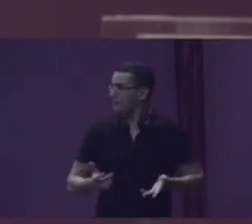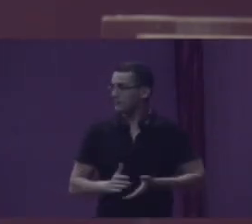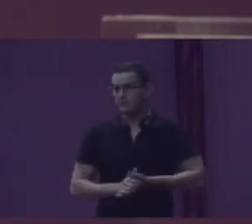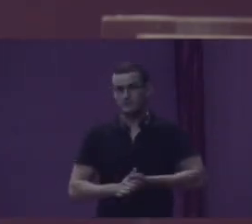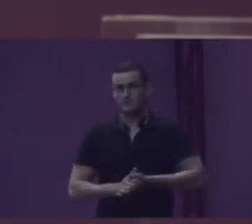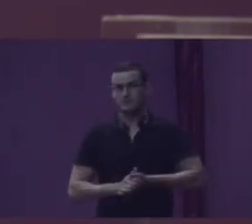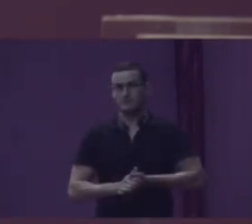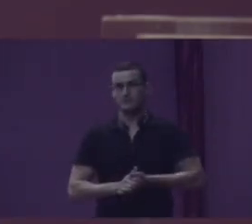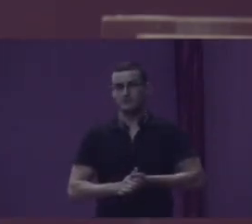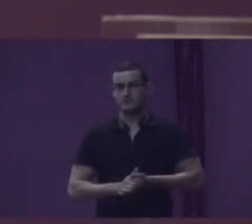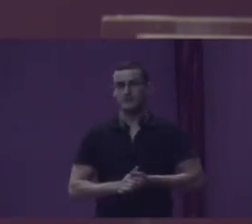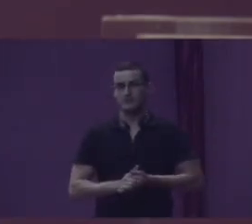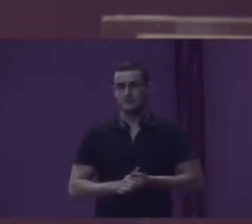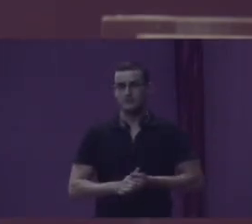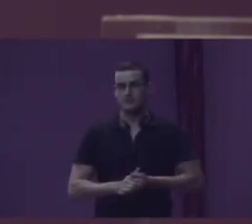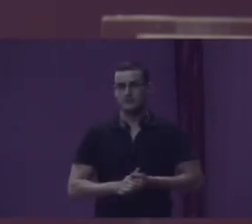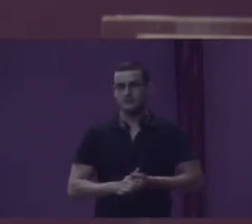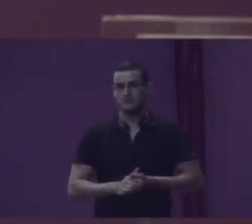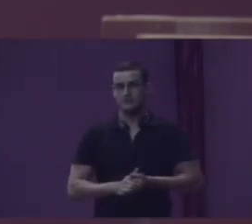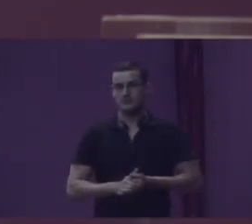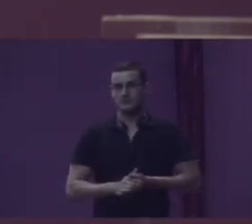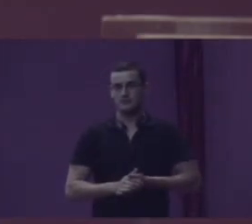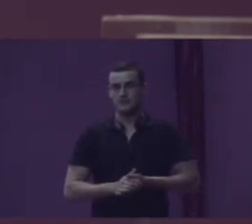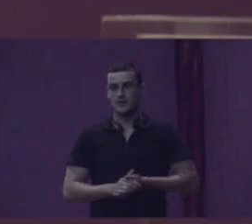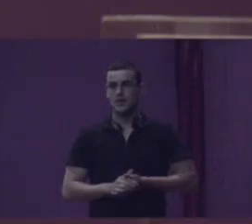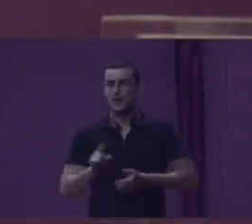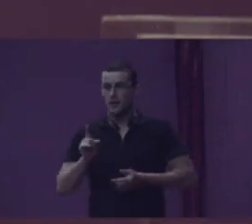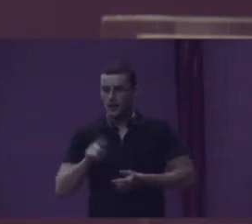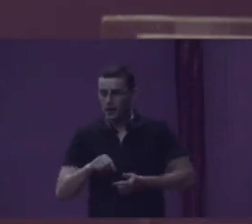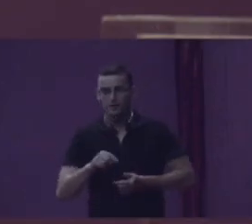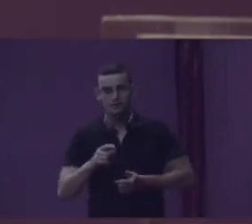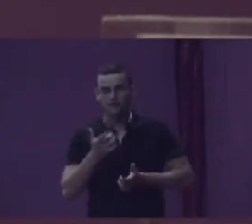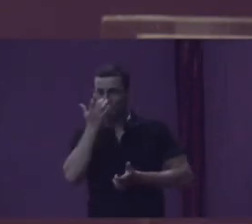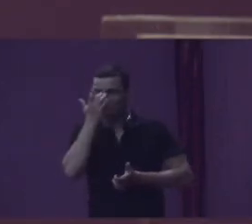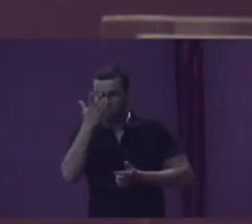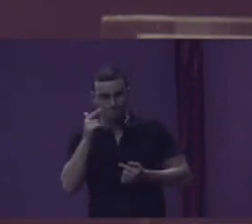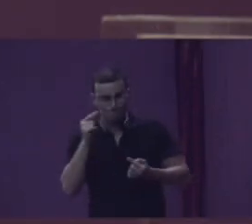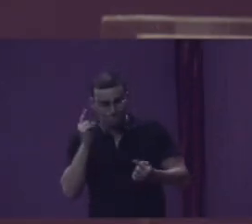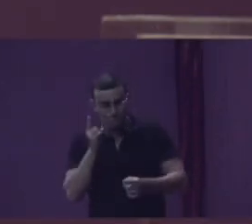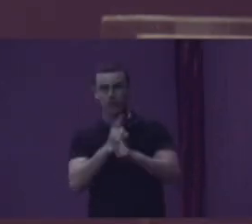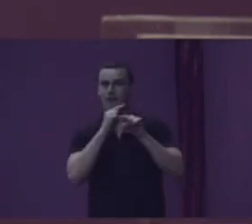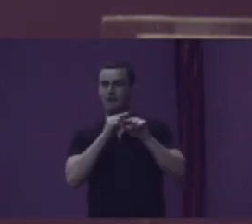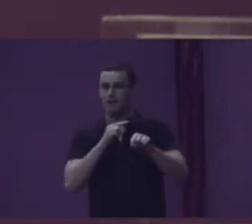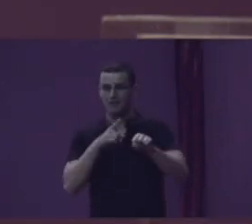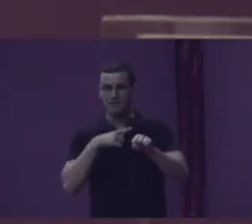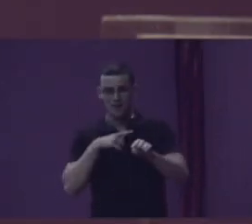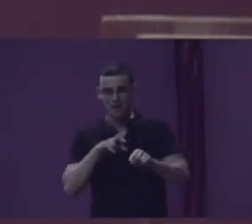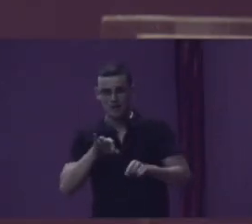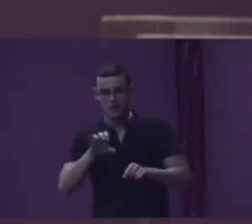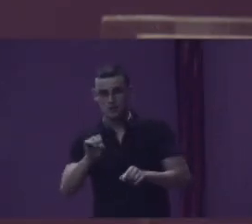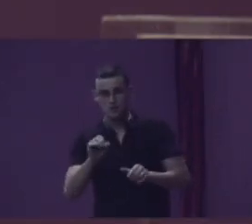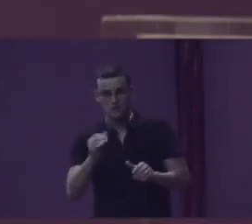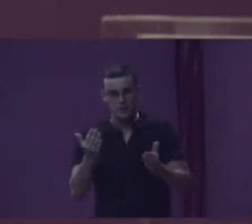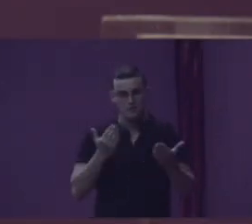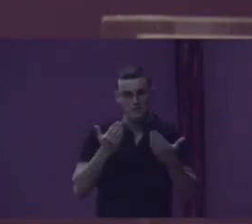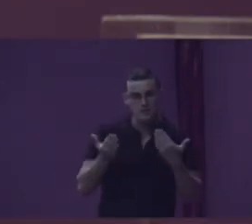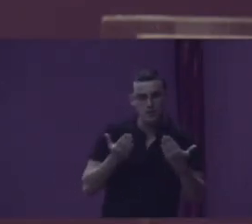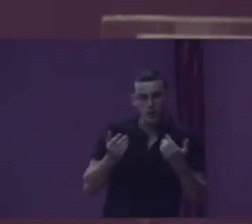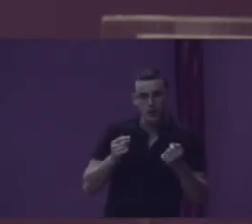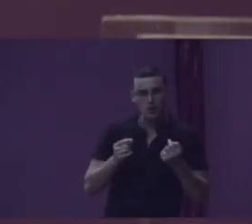risco psicológico de ser desapontada, porque tem também a ideologia que a parto deve